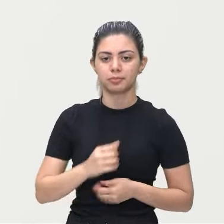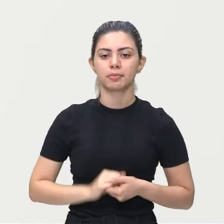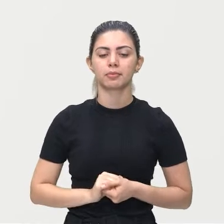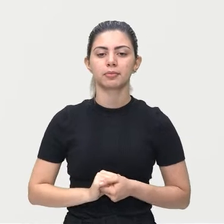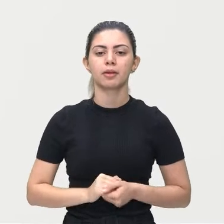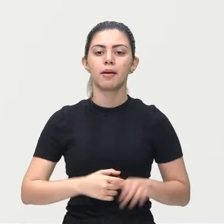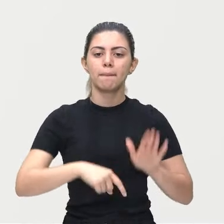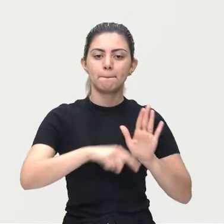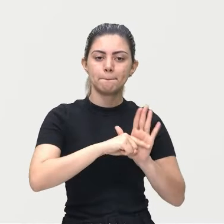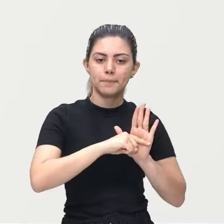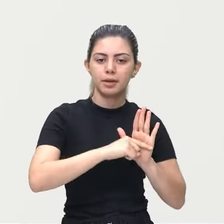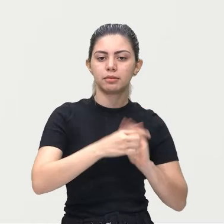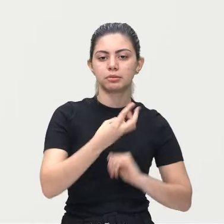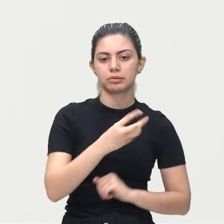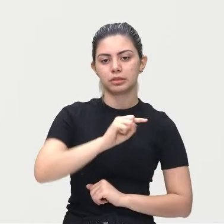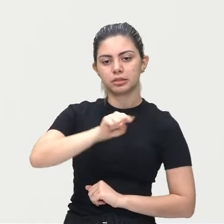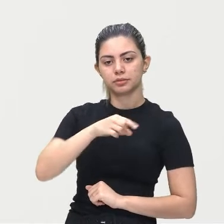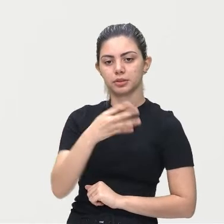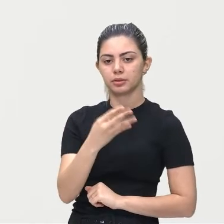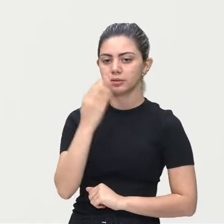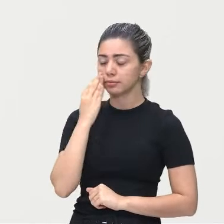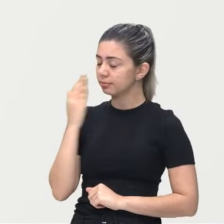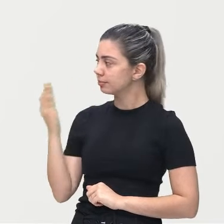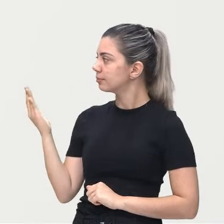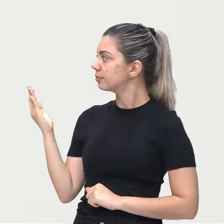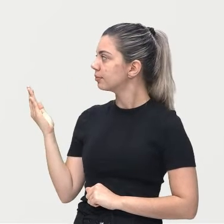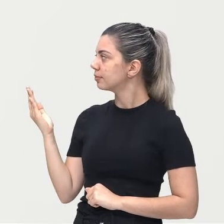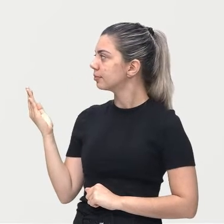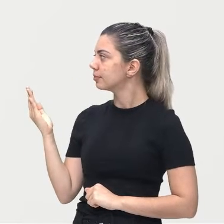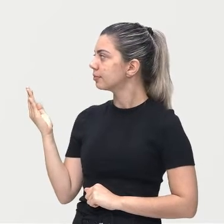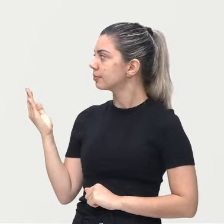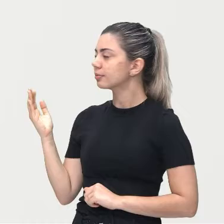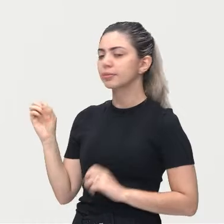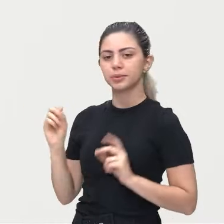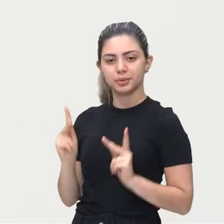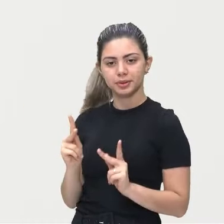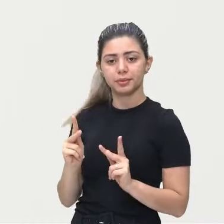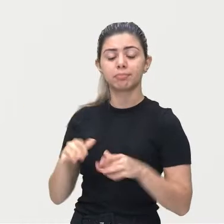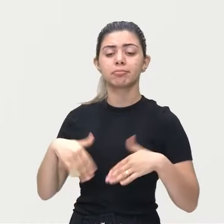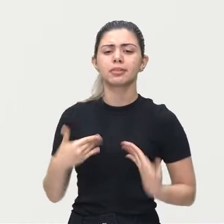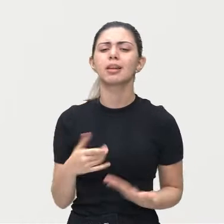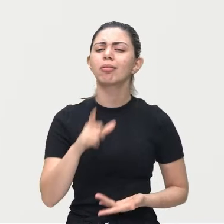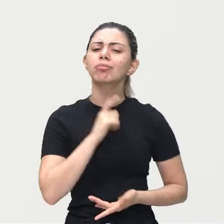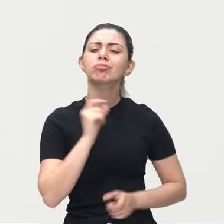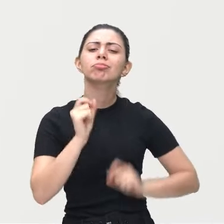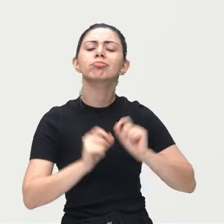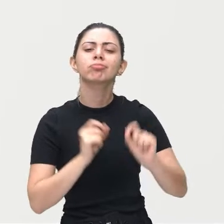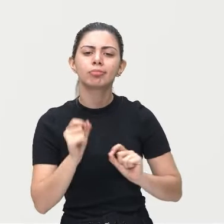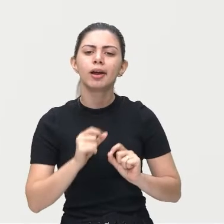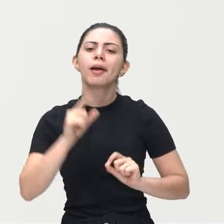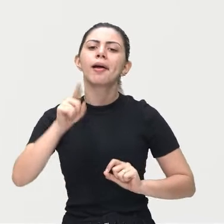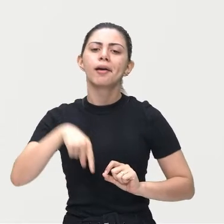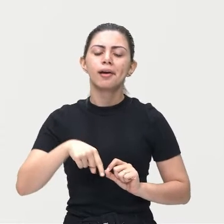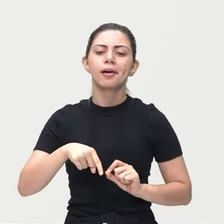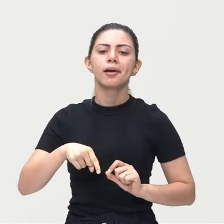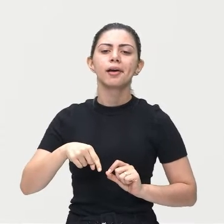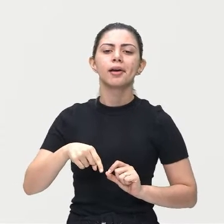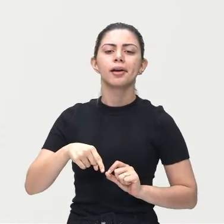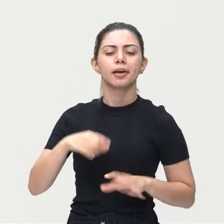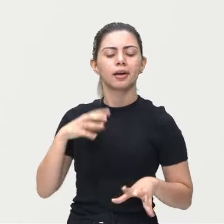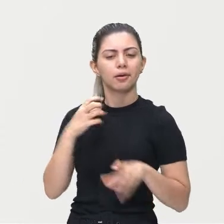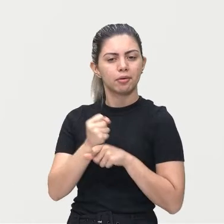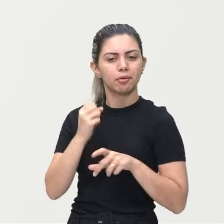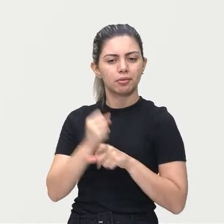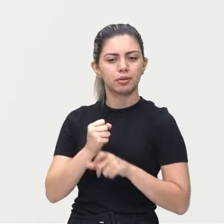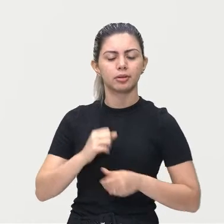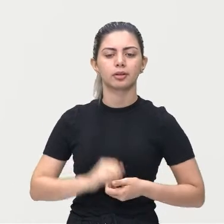o 3,4. Beleza? Então, o que é que nós temos aqui, ó? Nós temos o seguinte, fazendo a